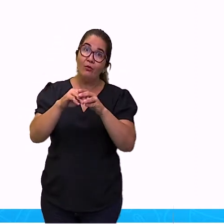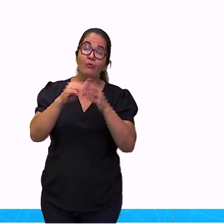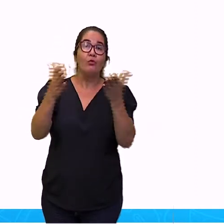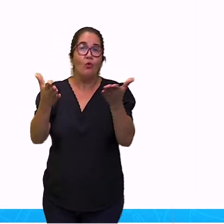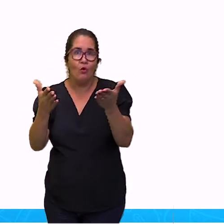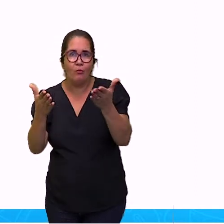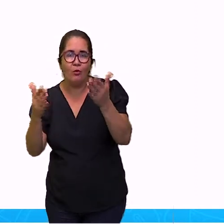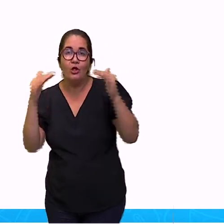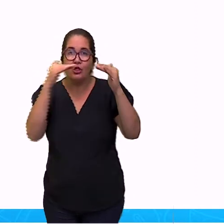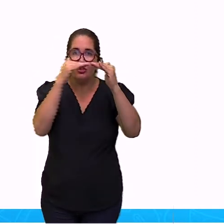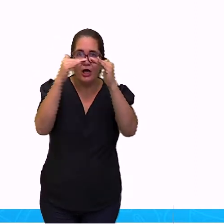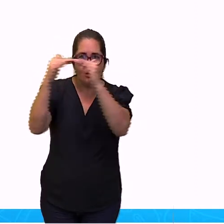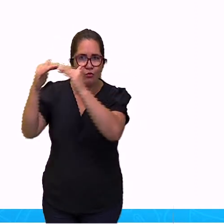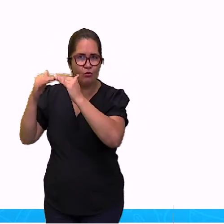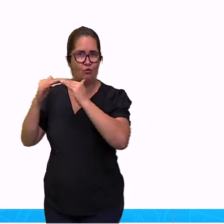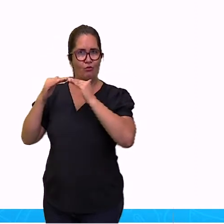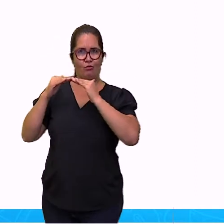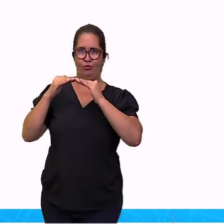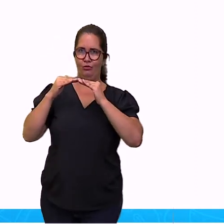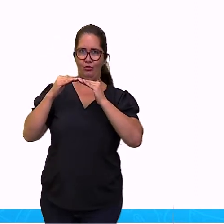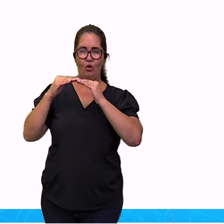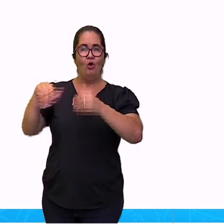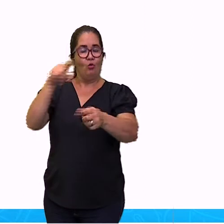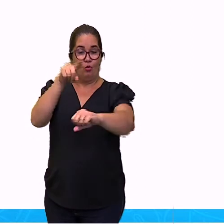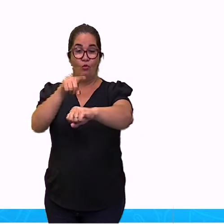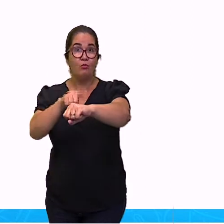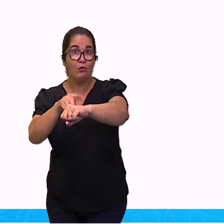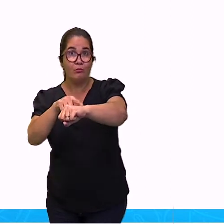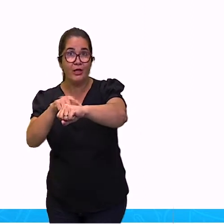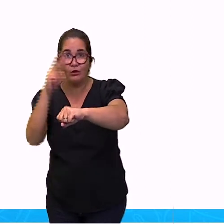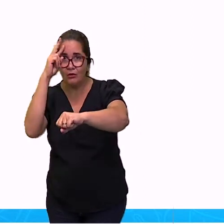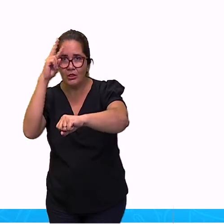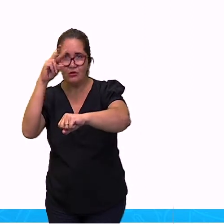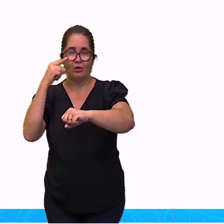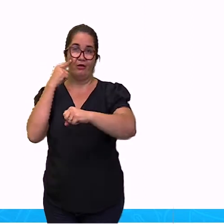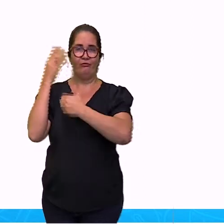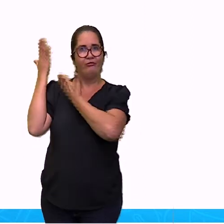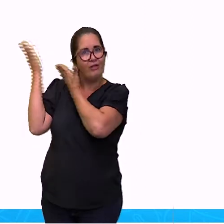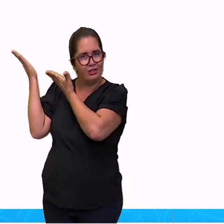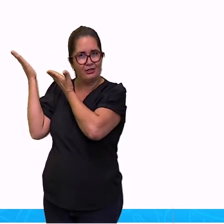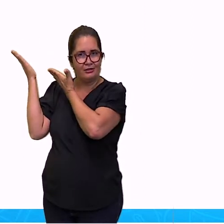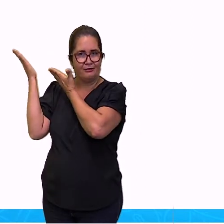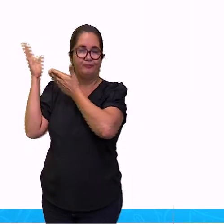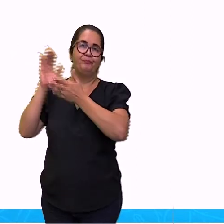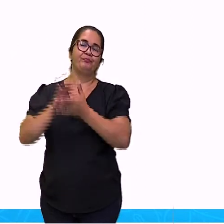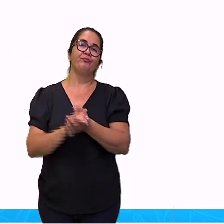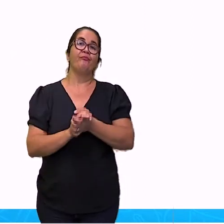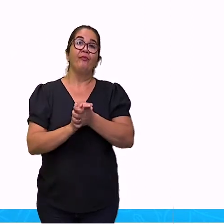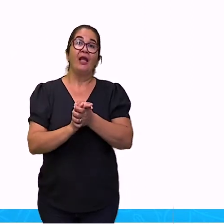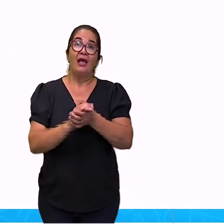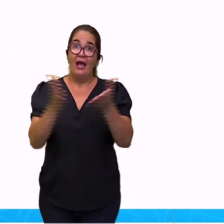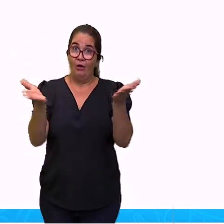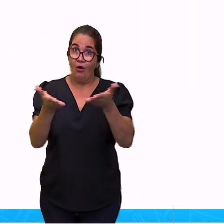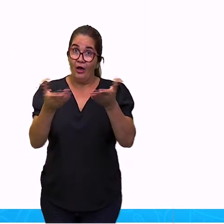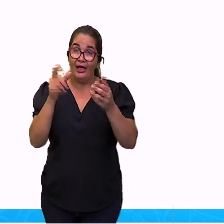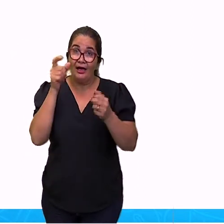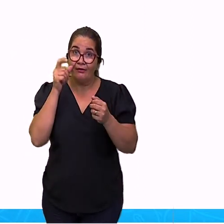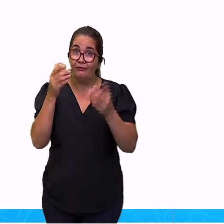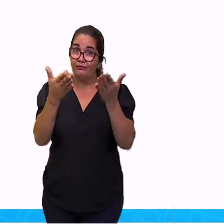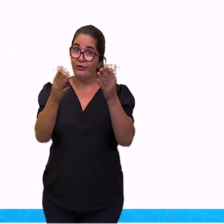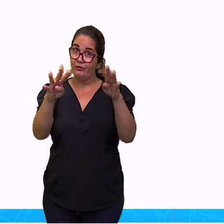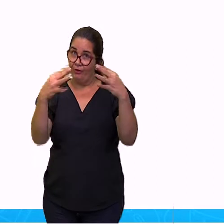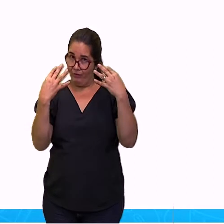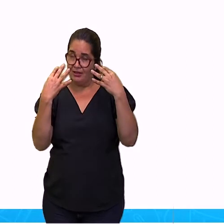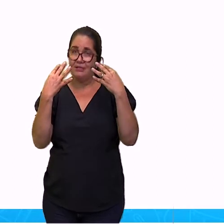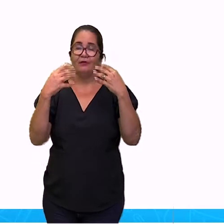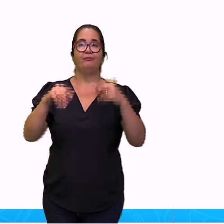causou polêmica na época. Gente, esse aqui eu quero enfatizar um pouquinho para vocês o seguinte. O balé,